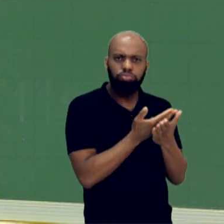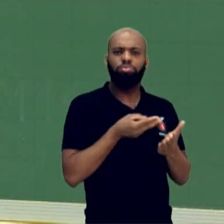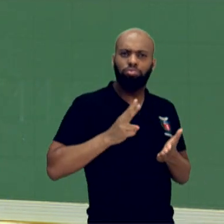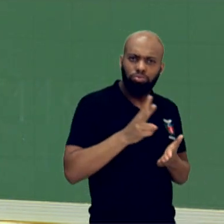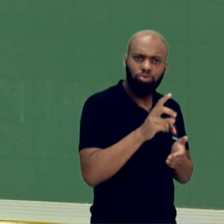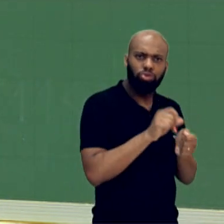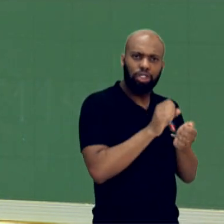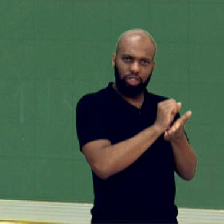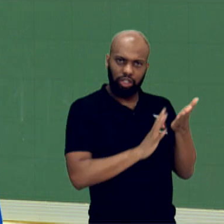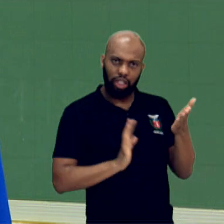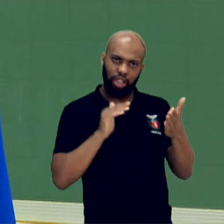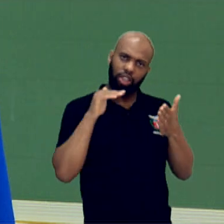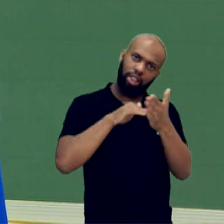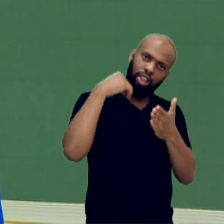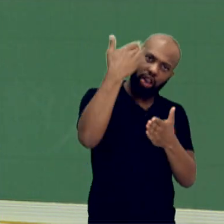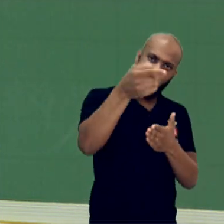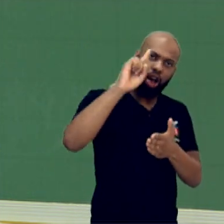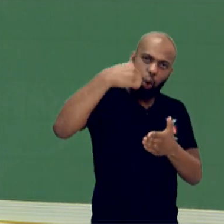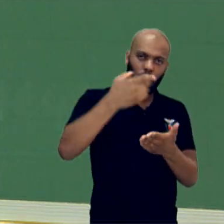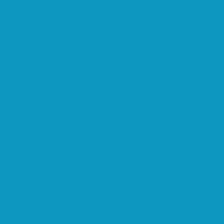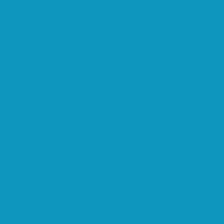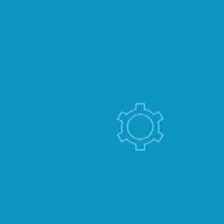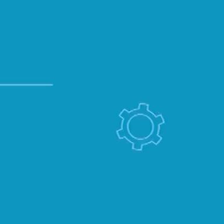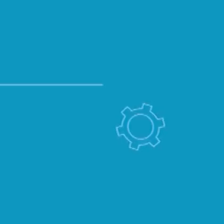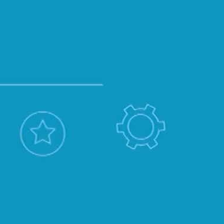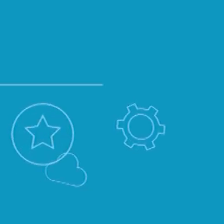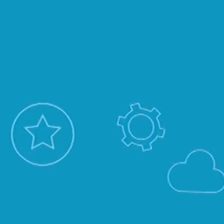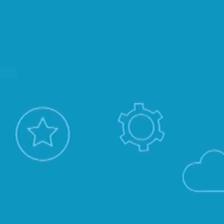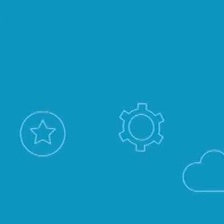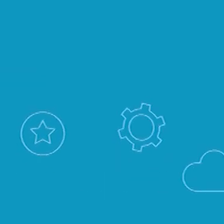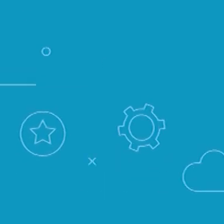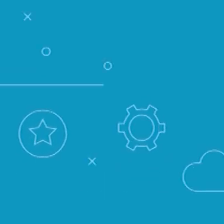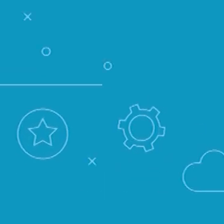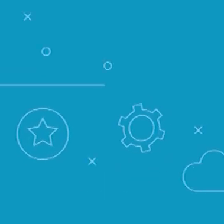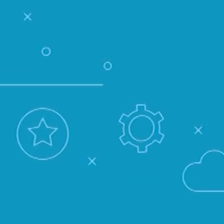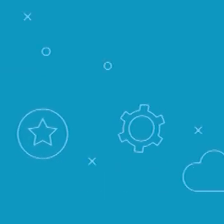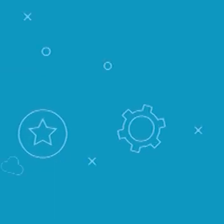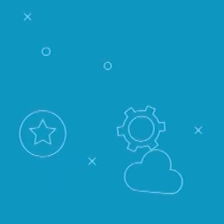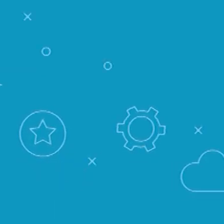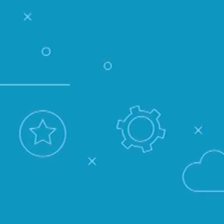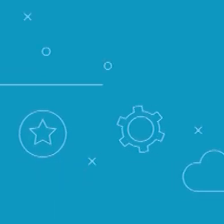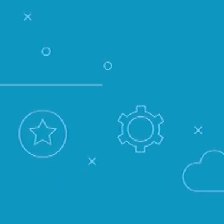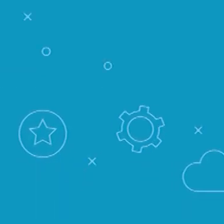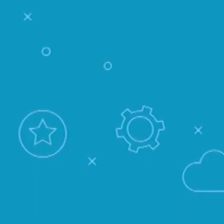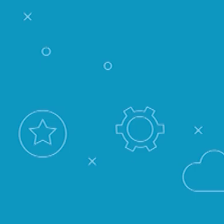façam as atividades e até mais.